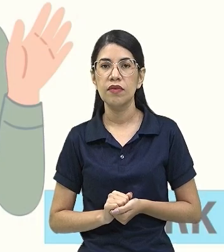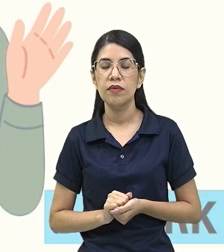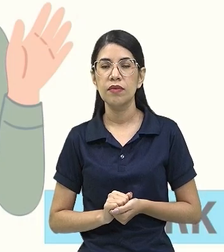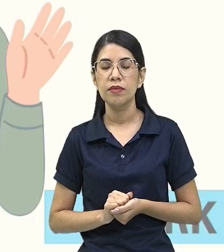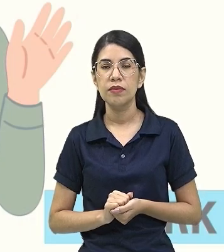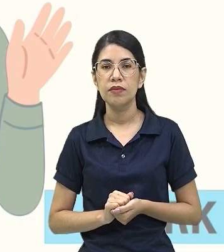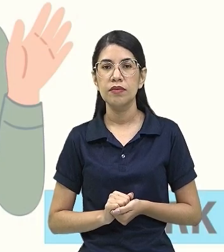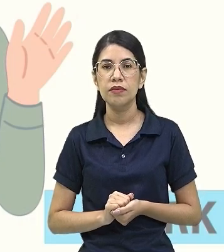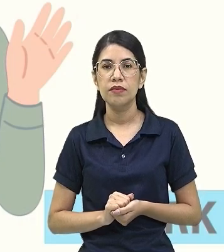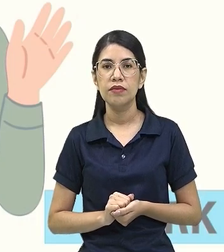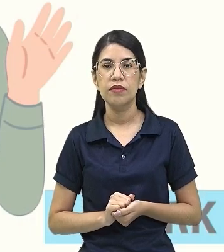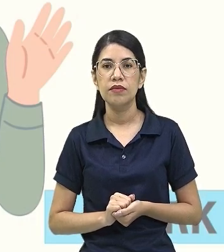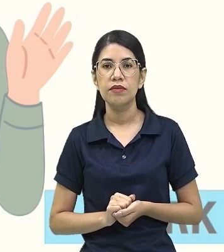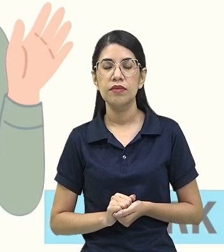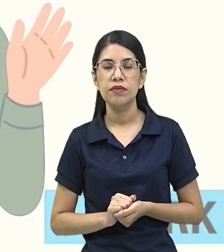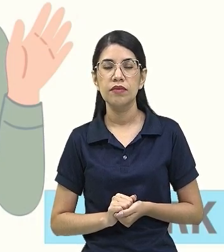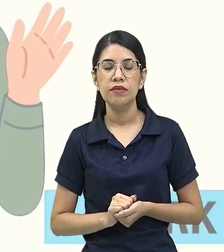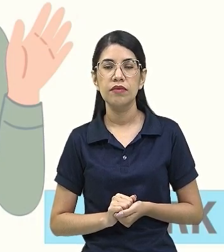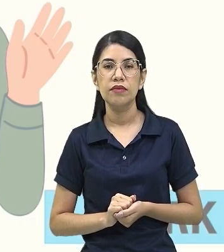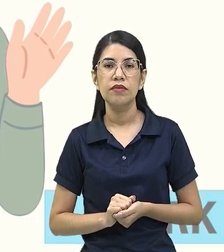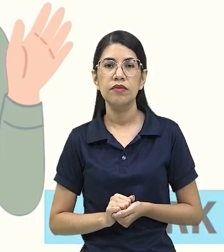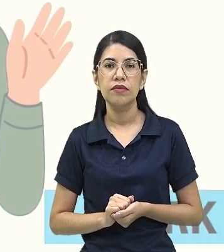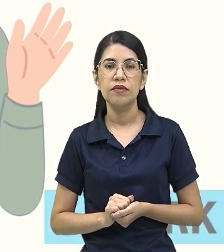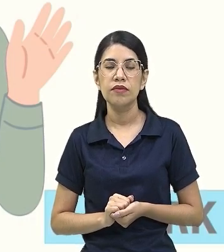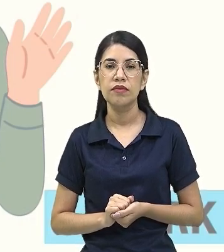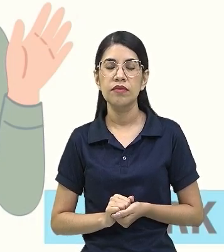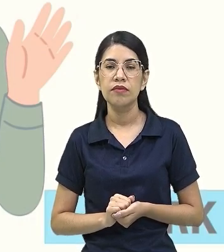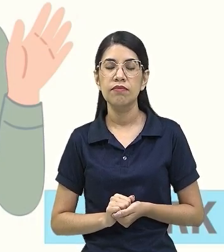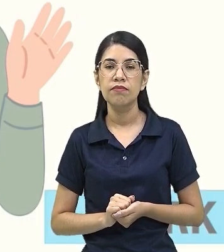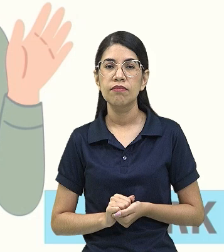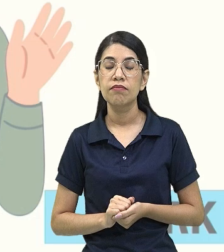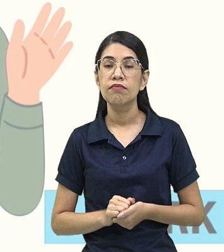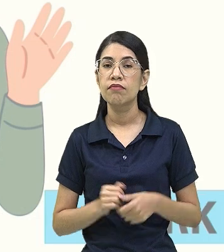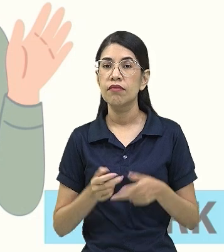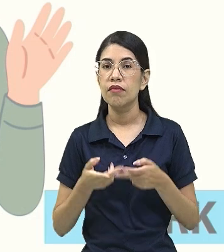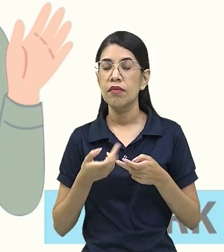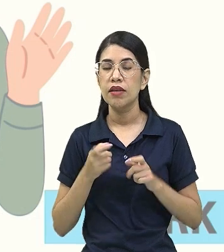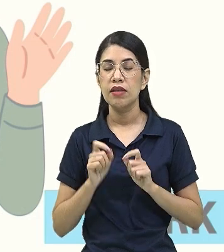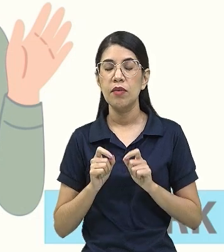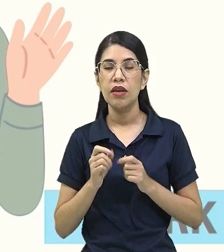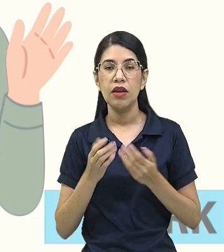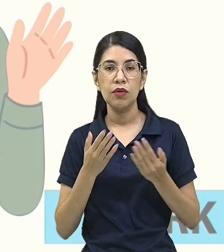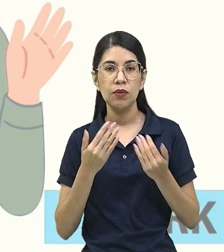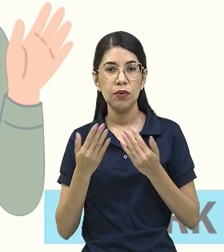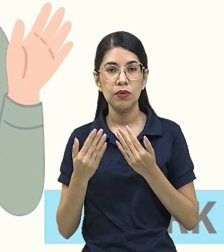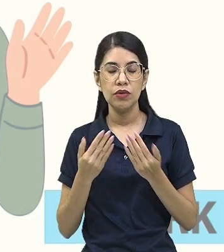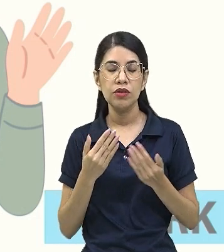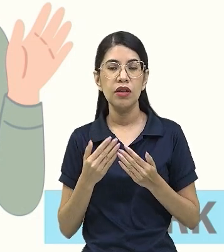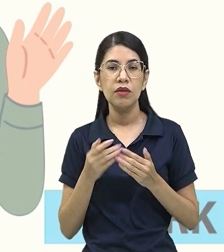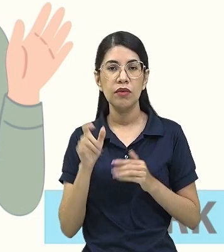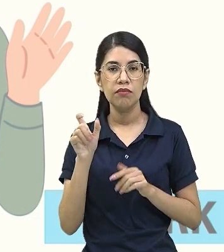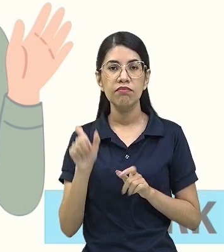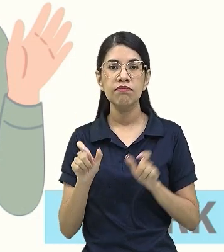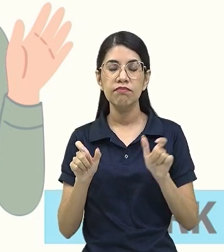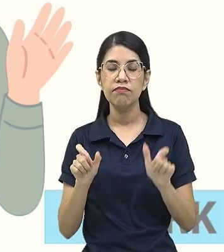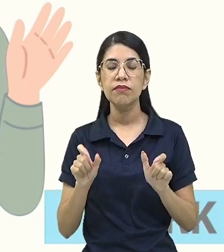just wanted pizza. Então, veja que nesse diálogo,